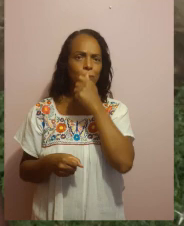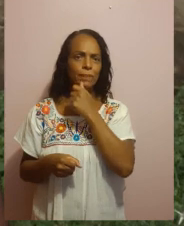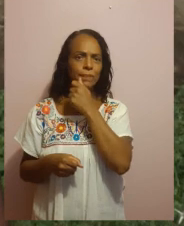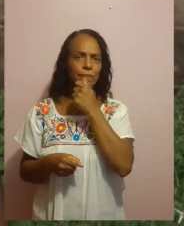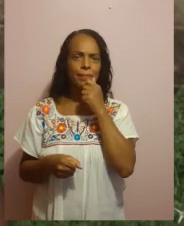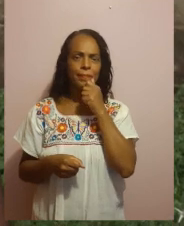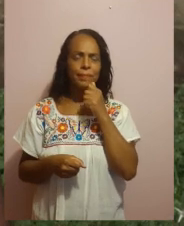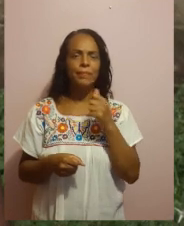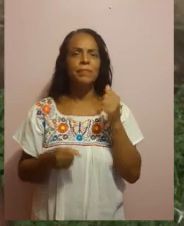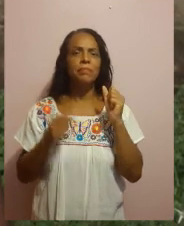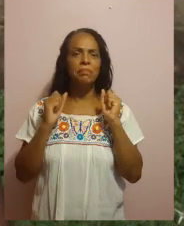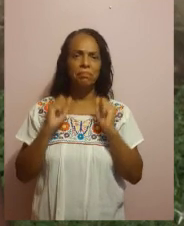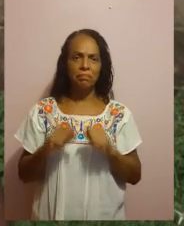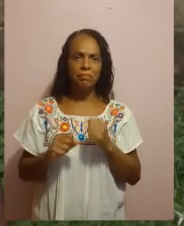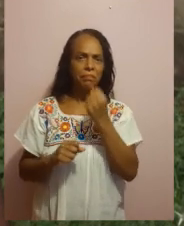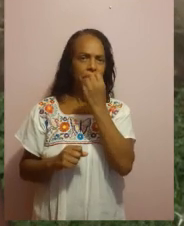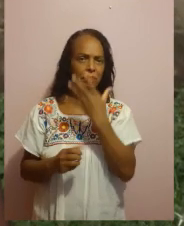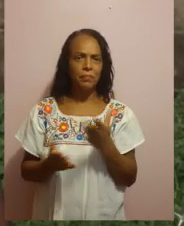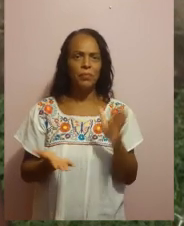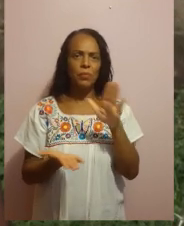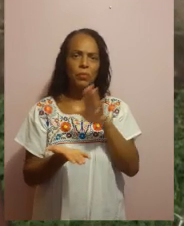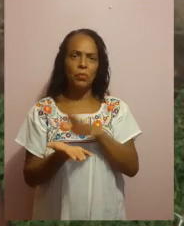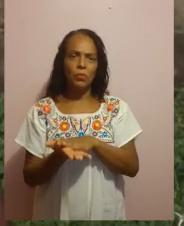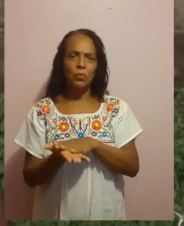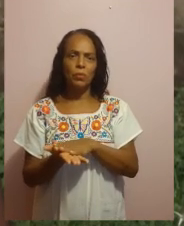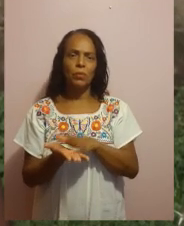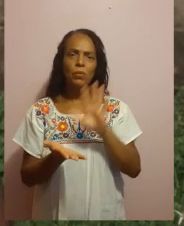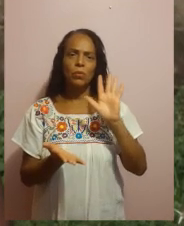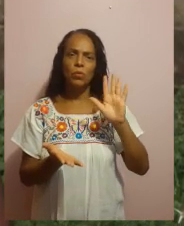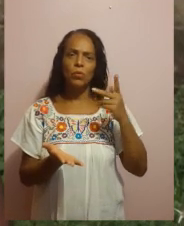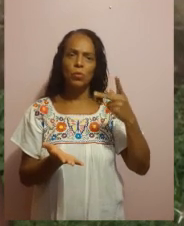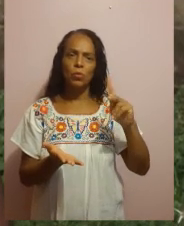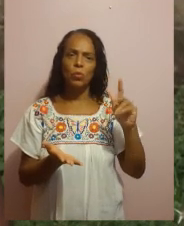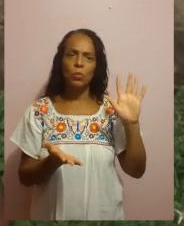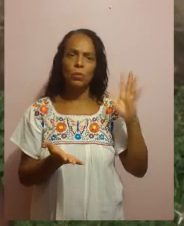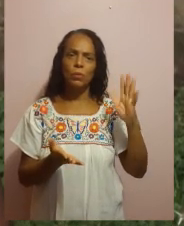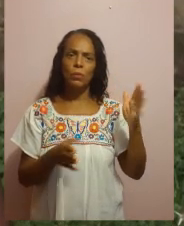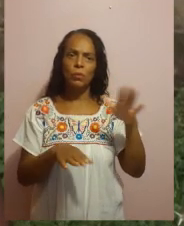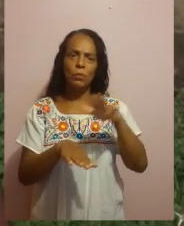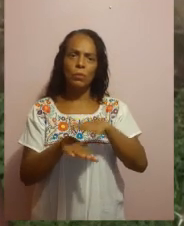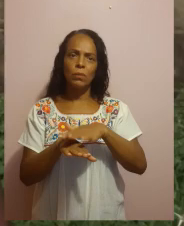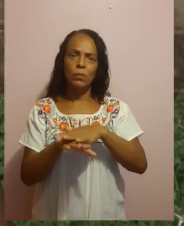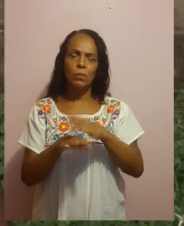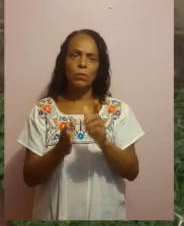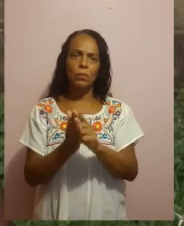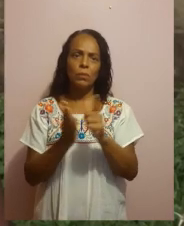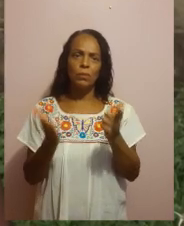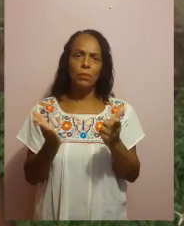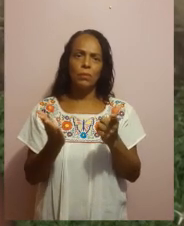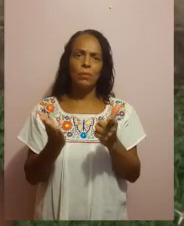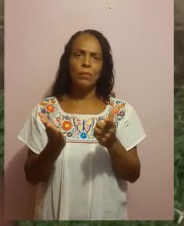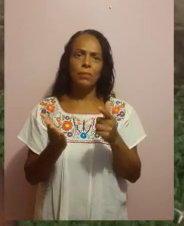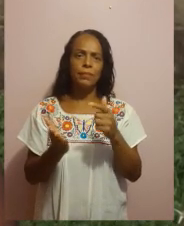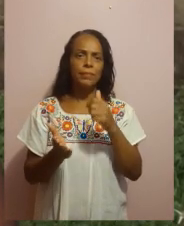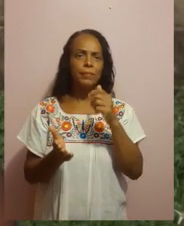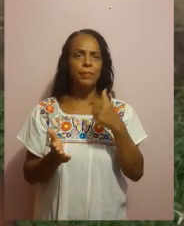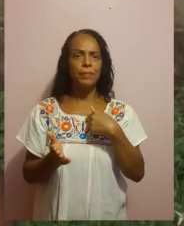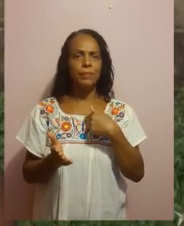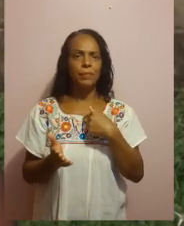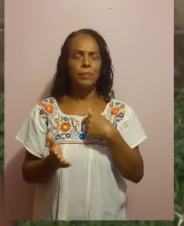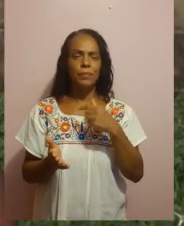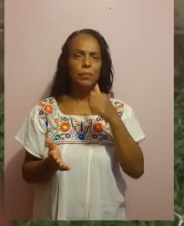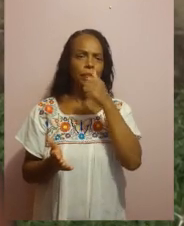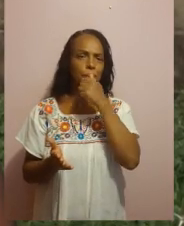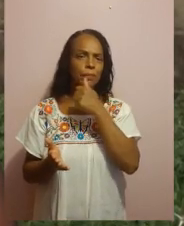E aí o padre disse assim: diga comigo, eu juro